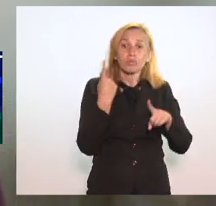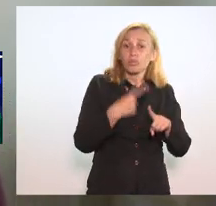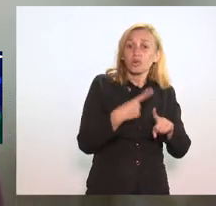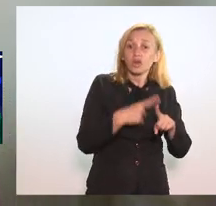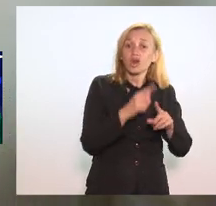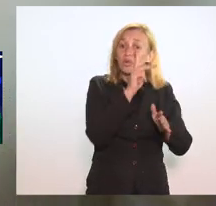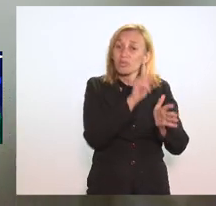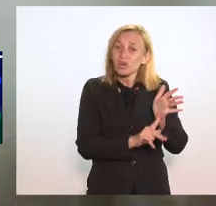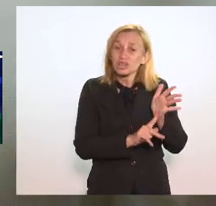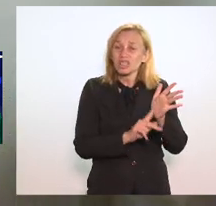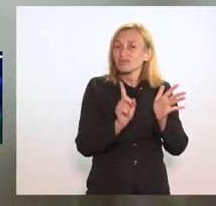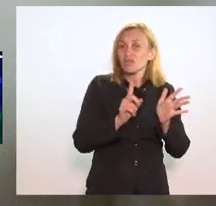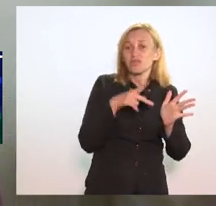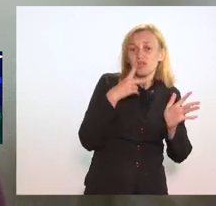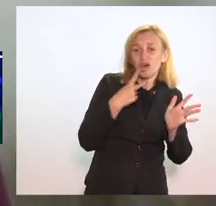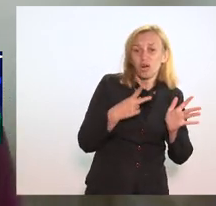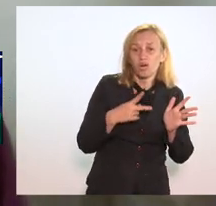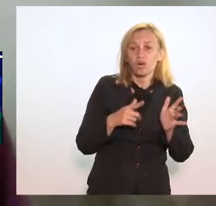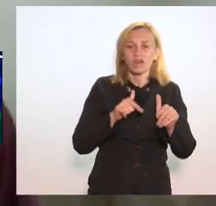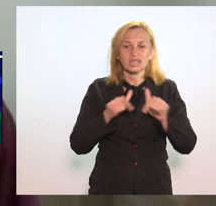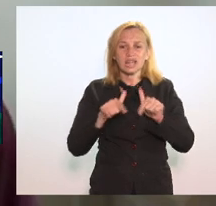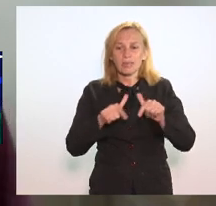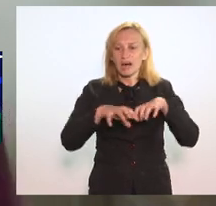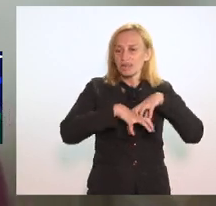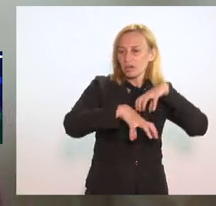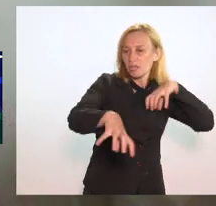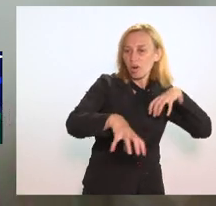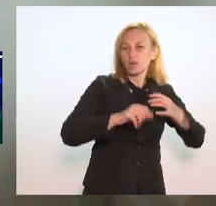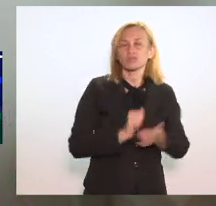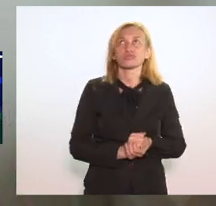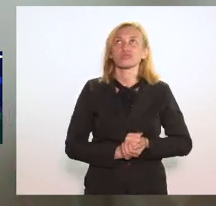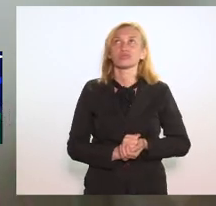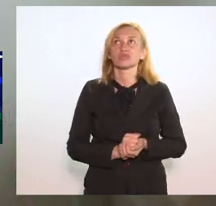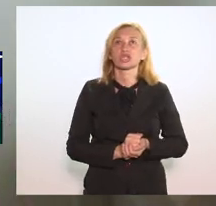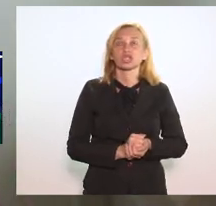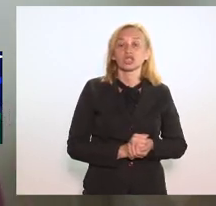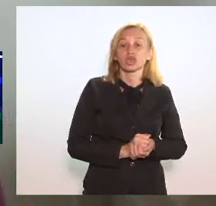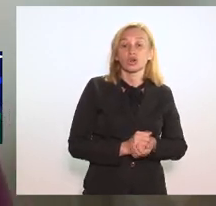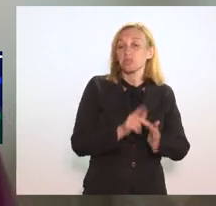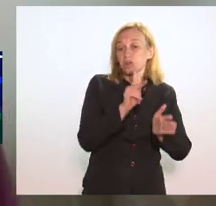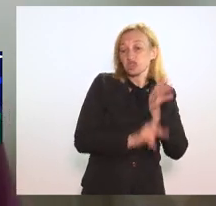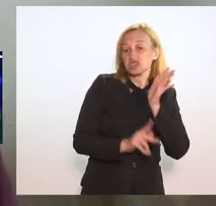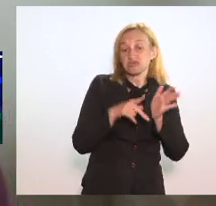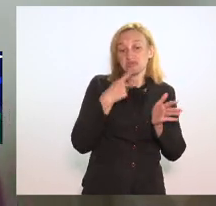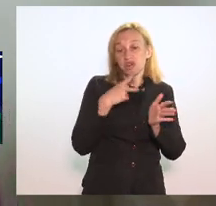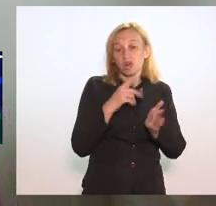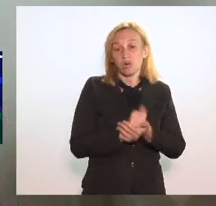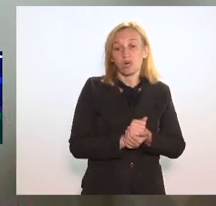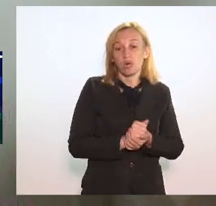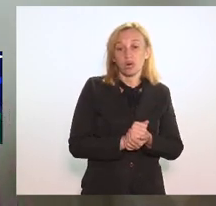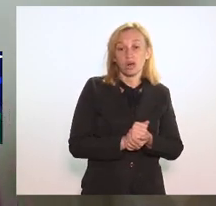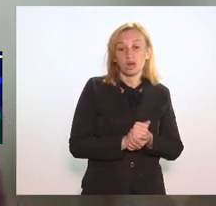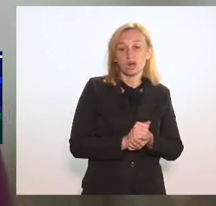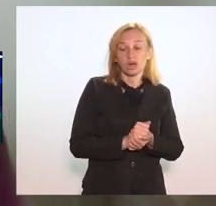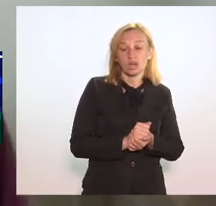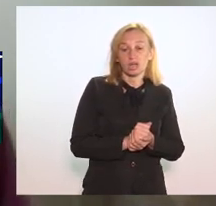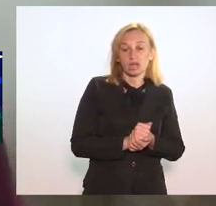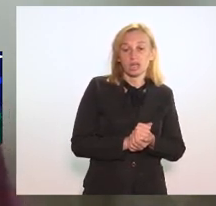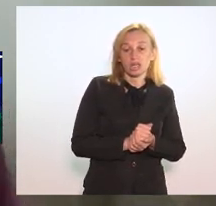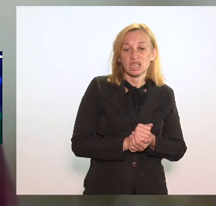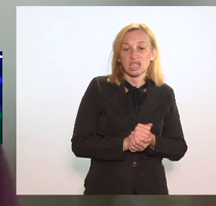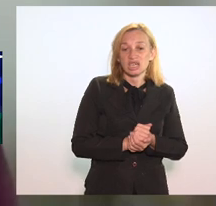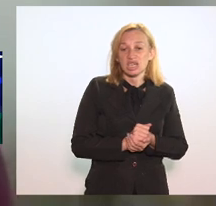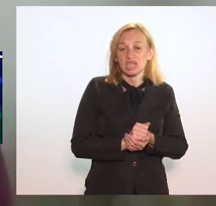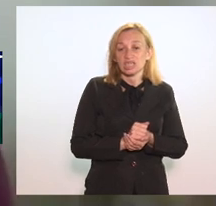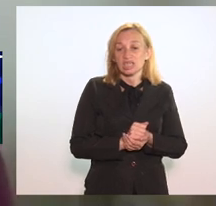o projeto não falou trabalho remoto é um projeto não falou inteiro serviços